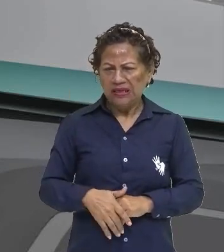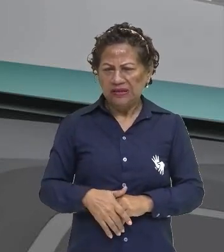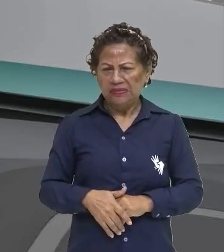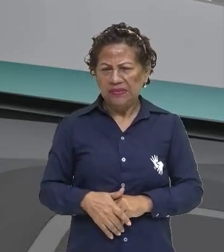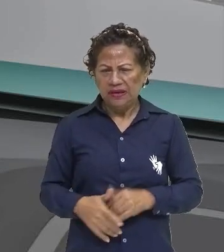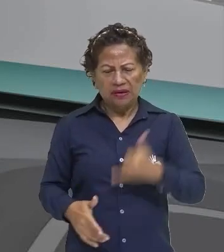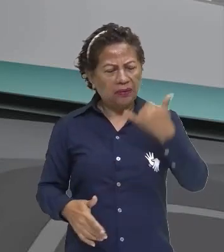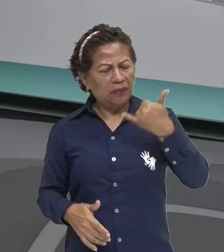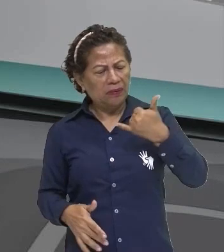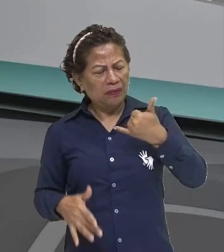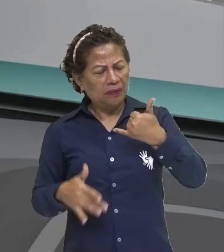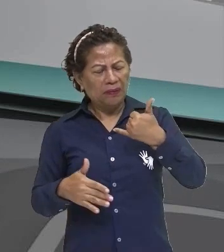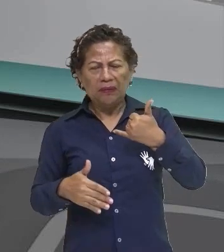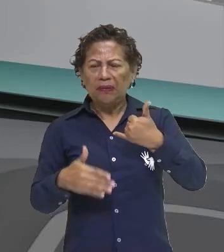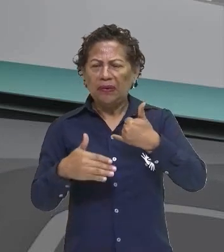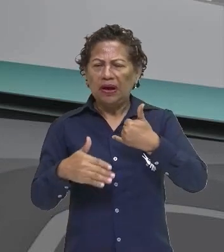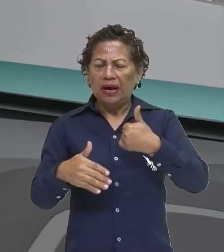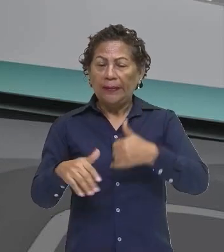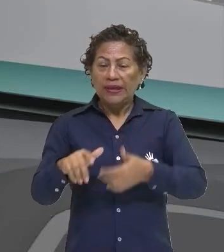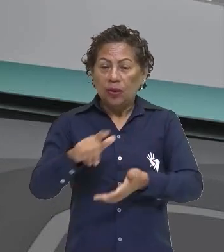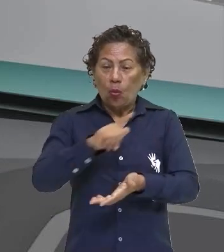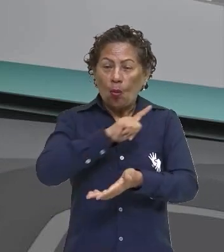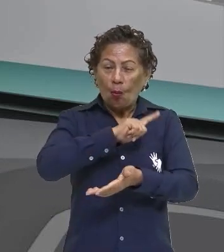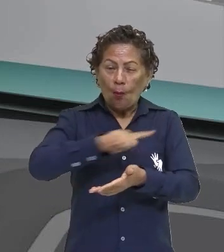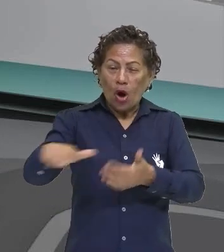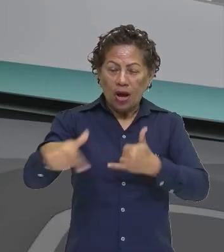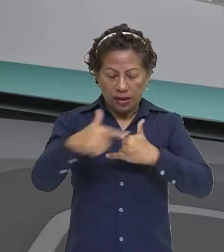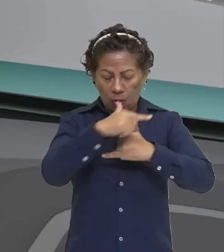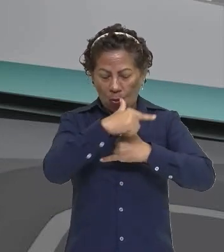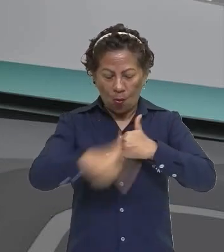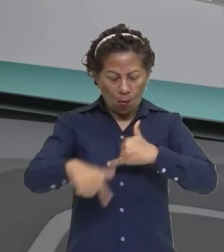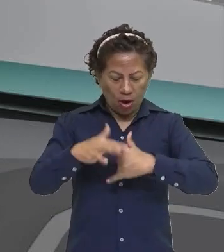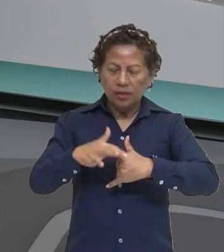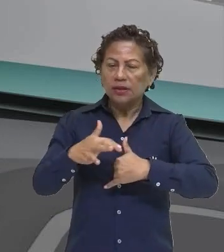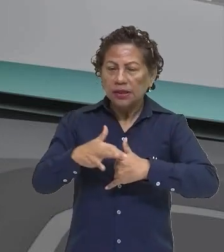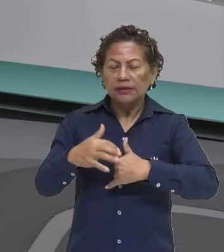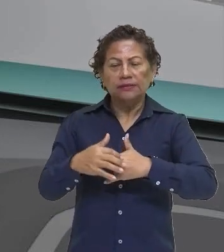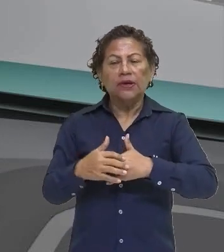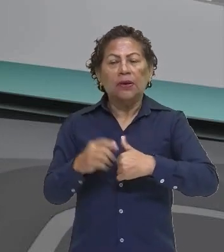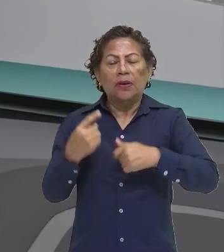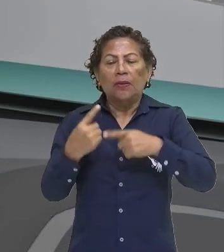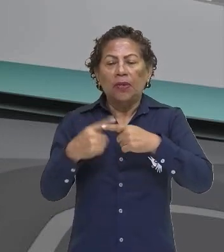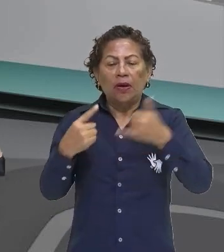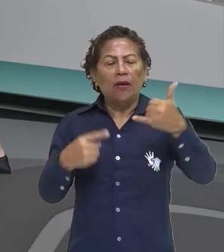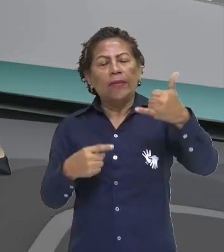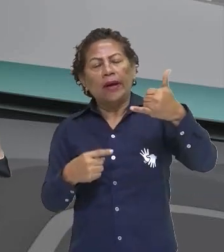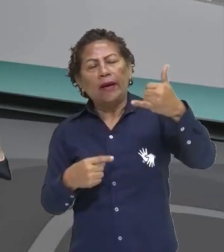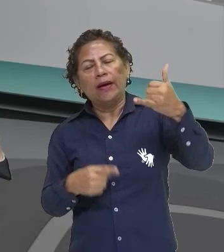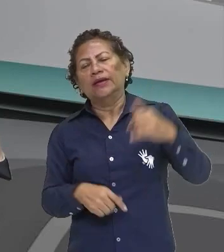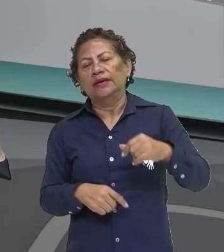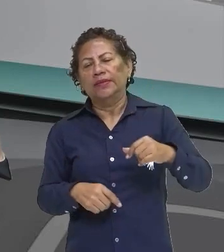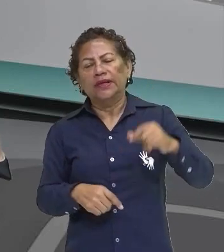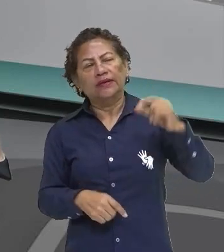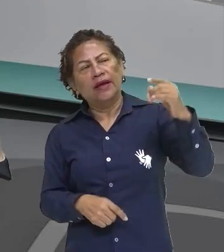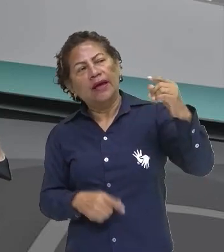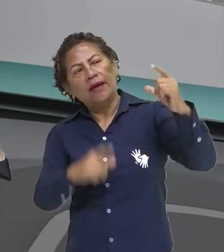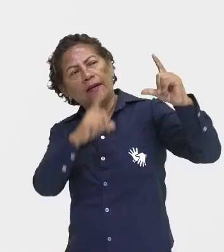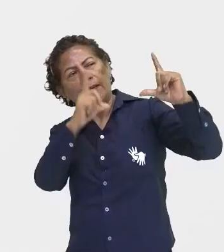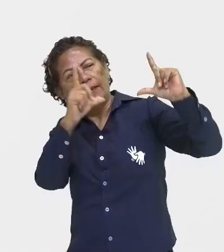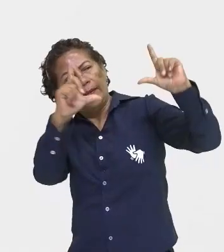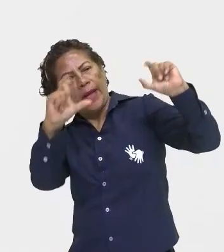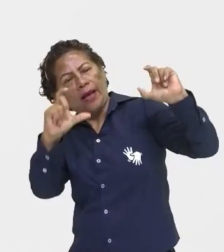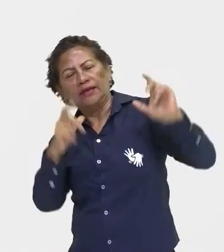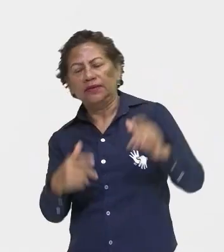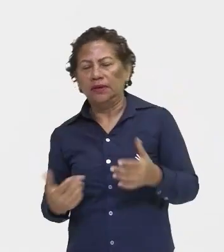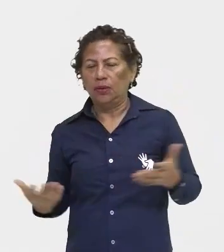pego o celular e já tiro foto. Olha que coisa importante, limpa a câmera para ter uma foto mais nítida. Ao longo dos